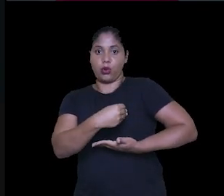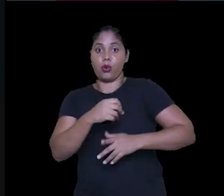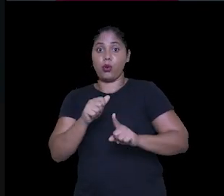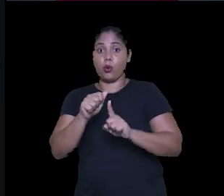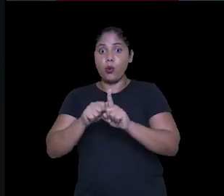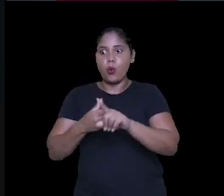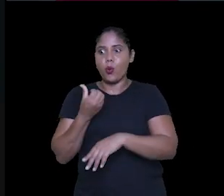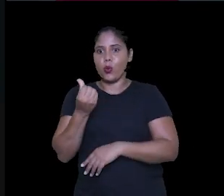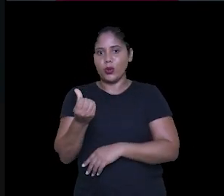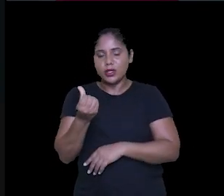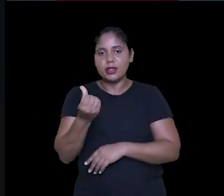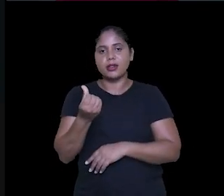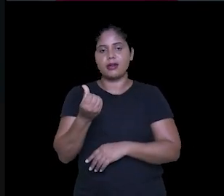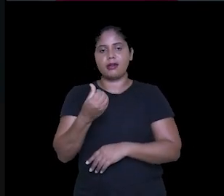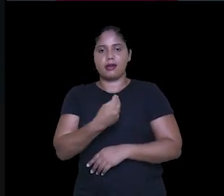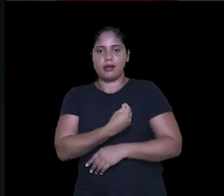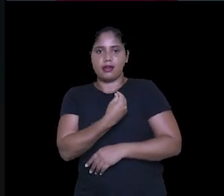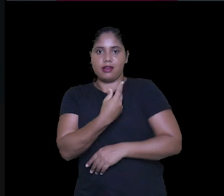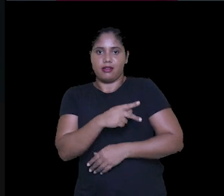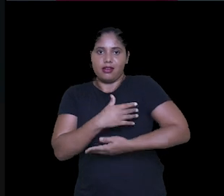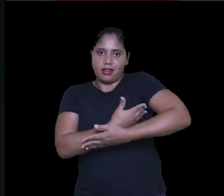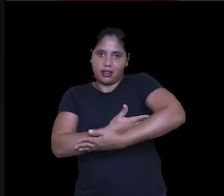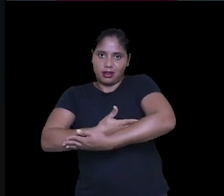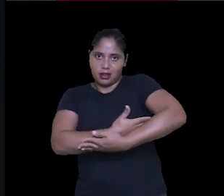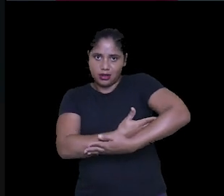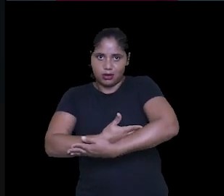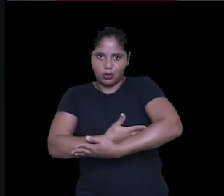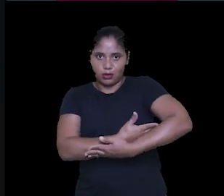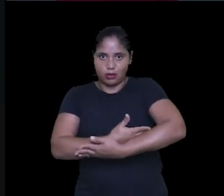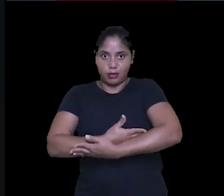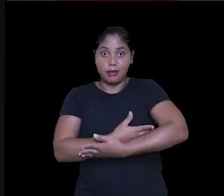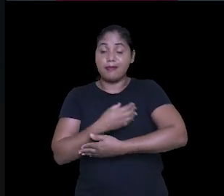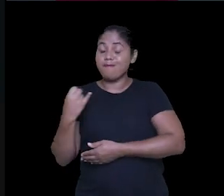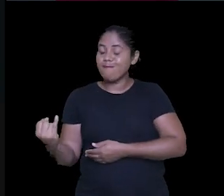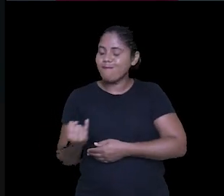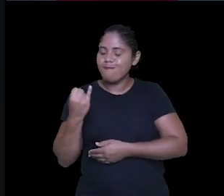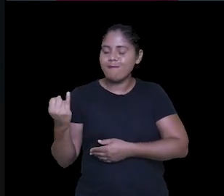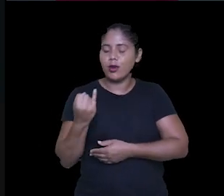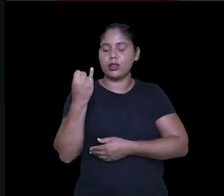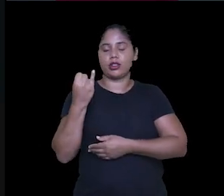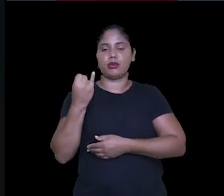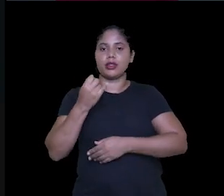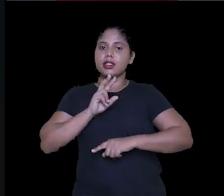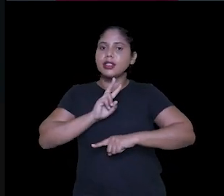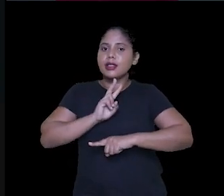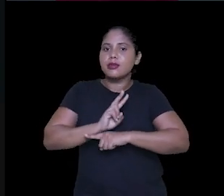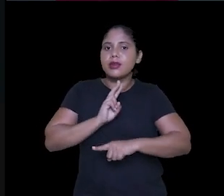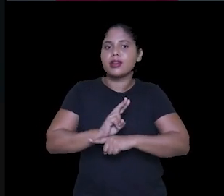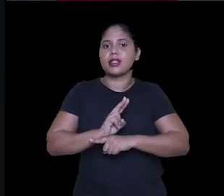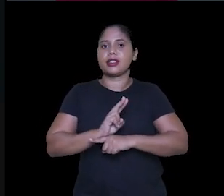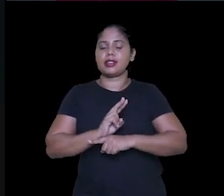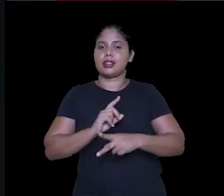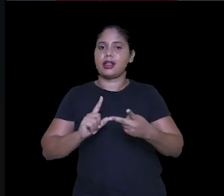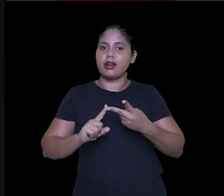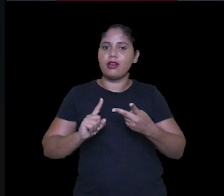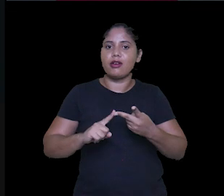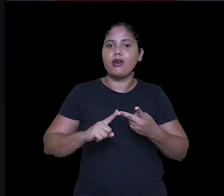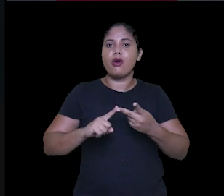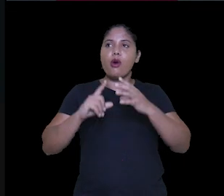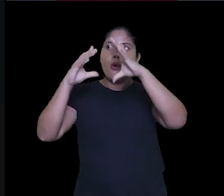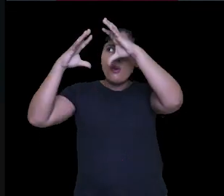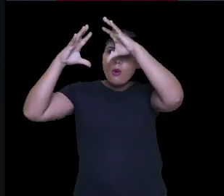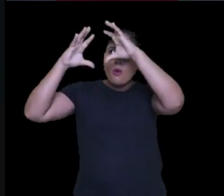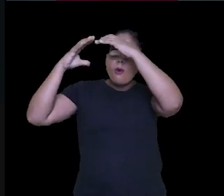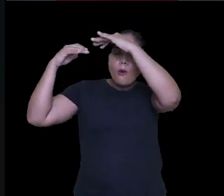é de fundamental importância, porque ele tem nutrição completa, proteção imunológica, ajuda no desenvolvimento